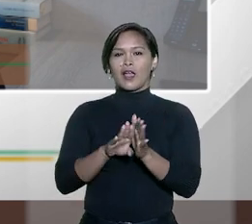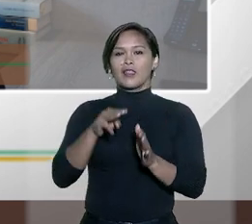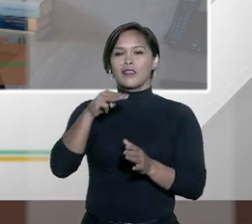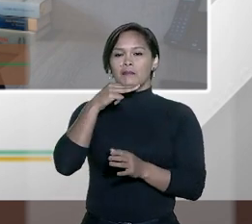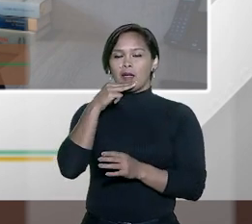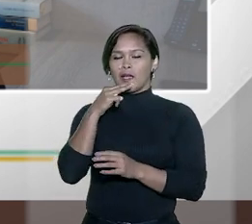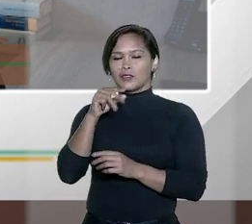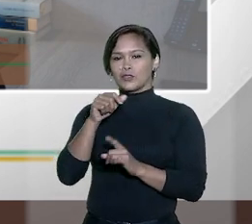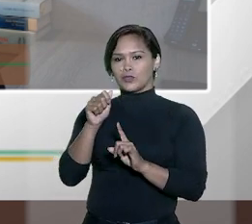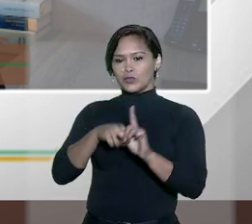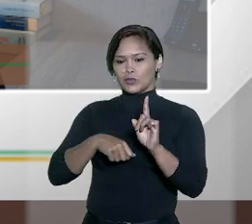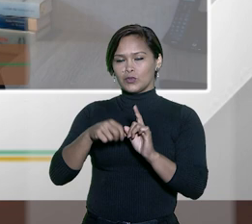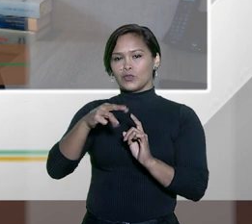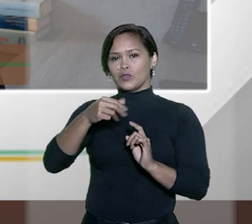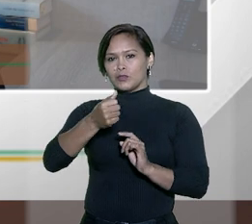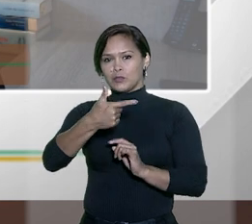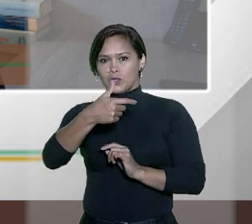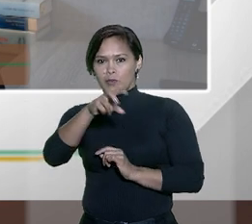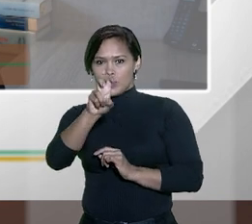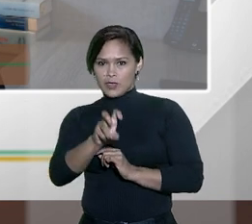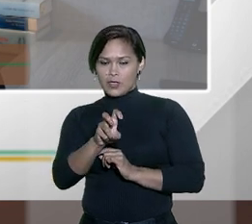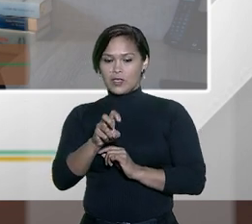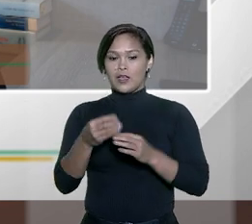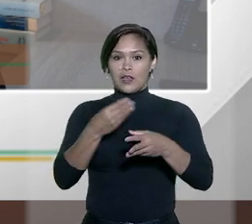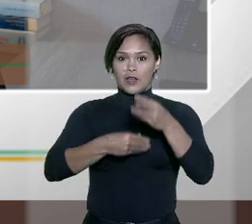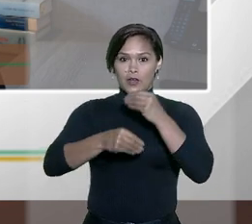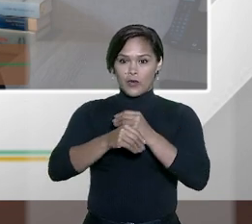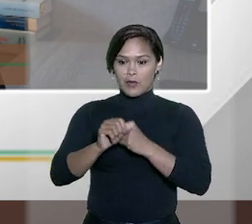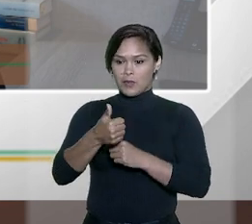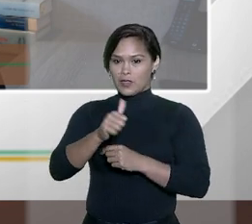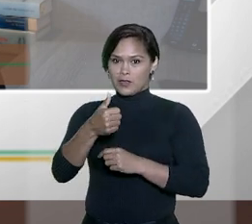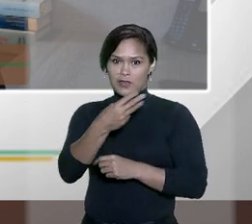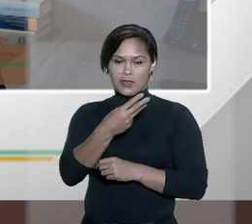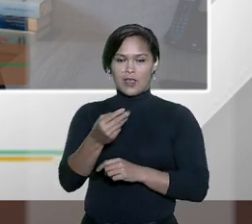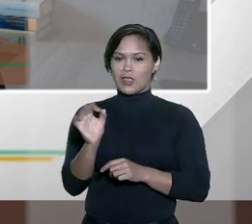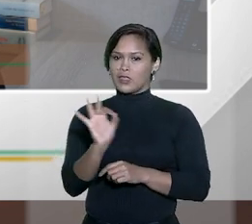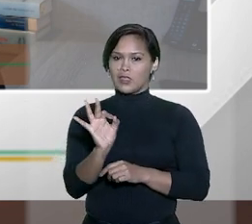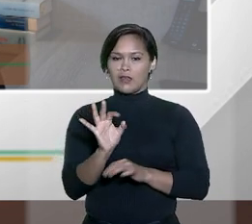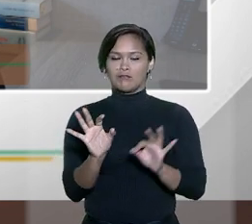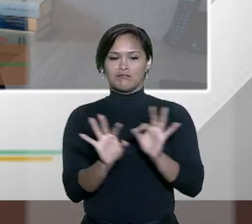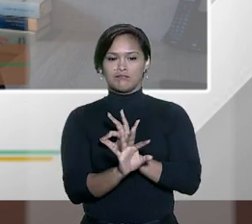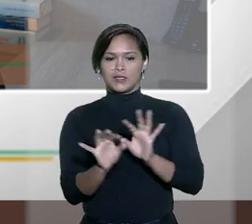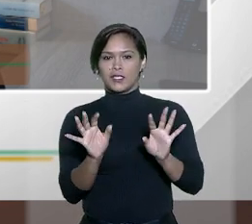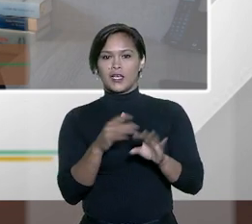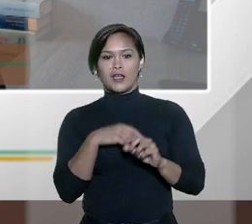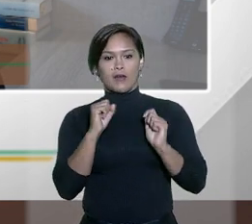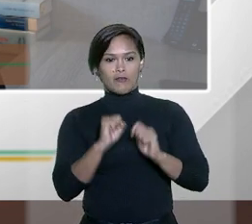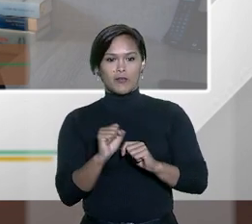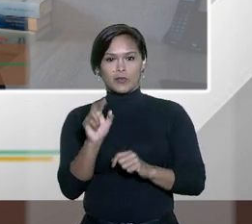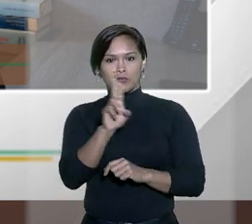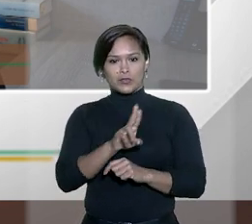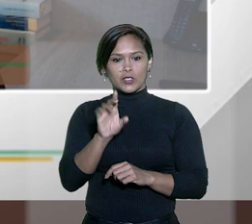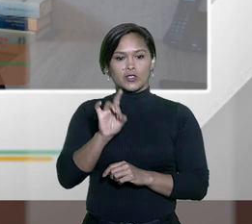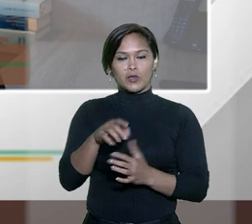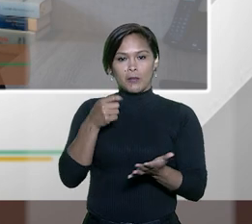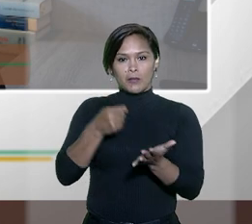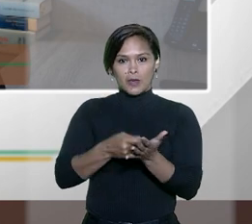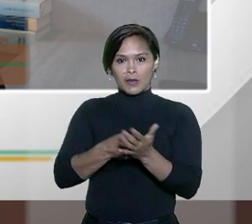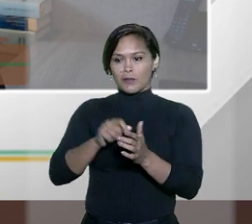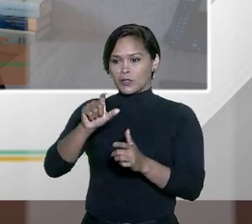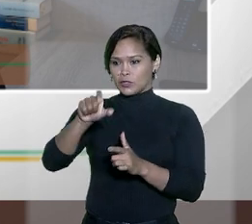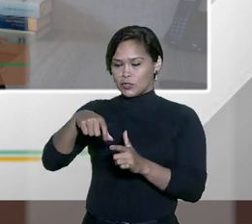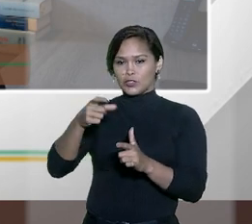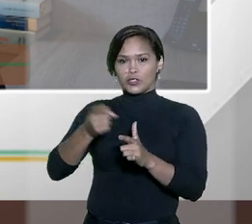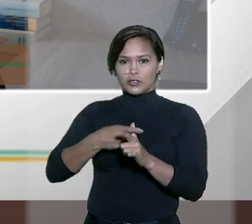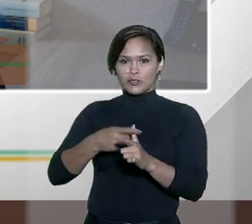de 2015. Com essa emenda constitucional, não tem mais esse limitador. Então eu vou poder usar não só para pagamento de